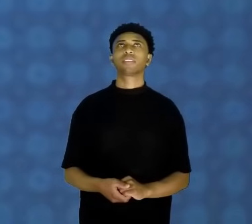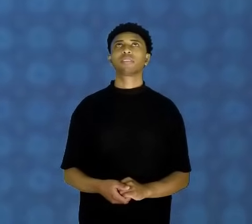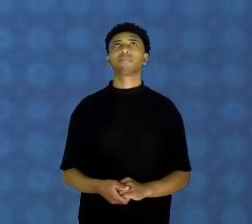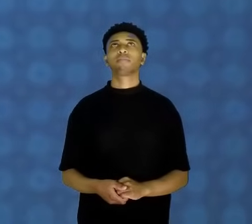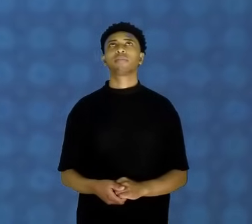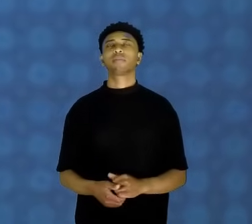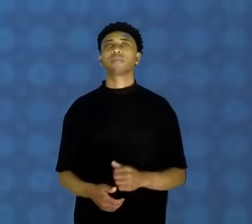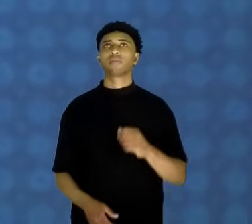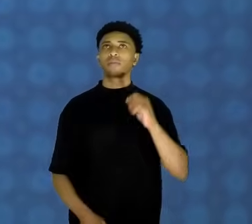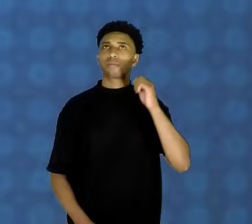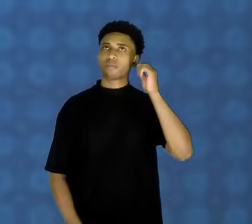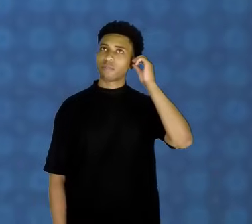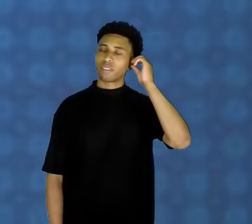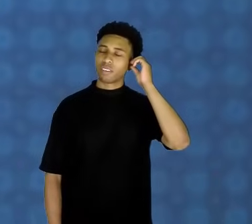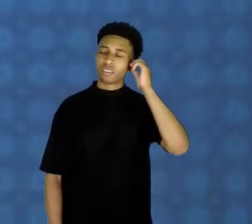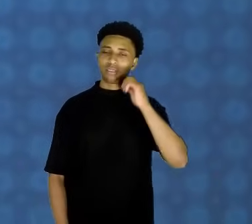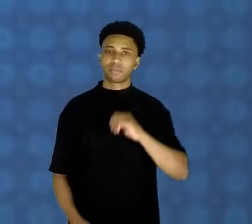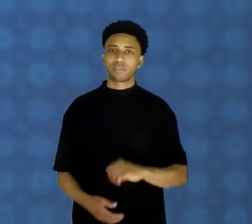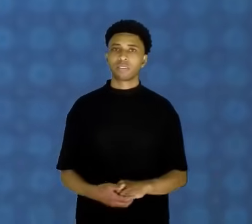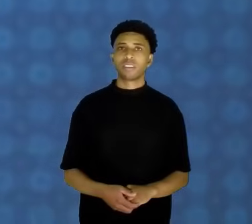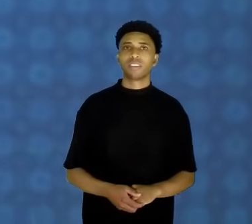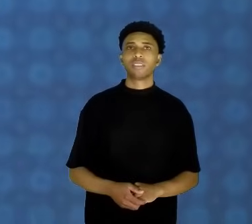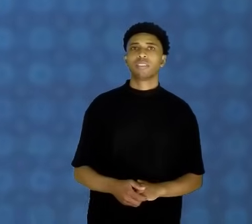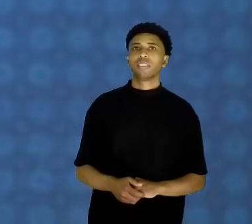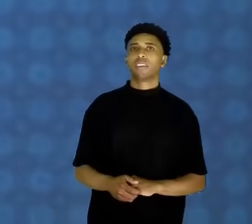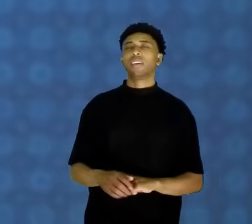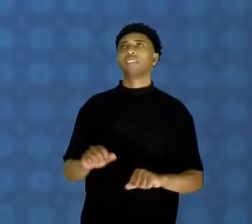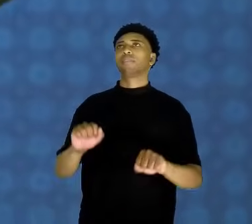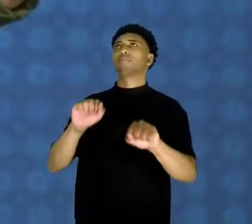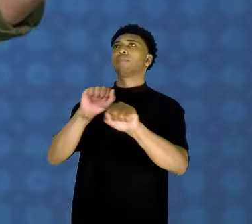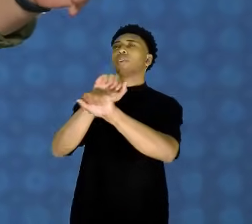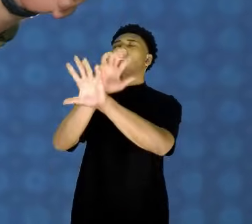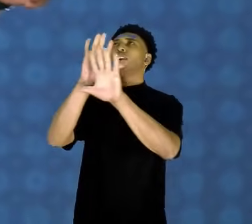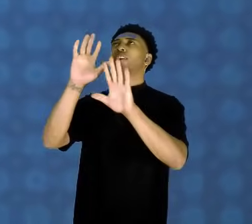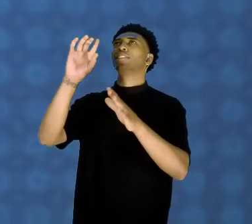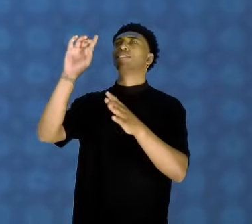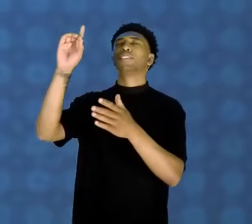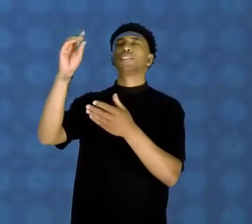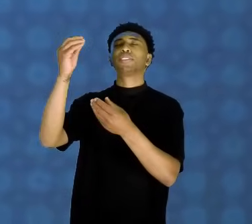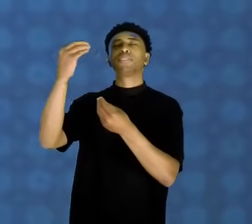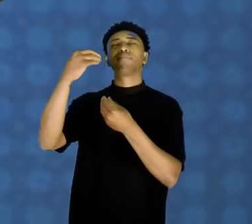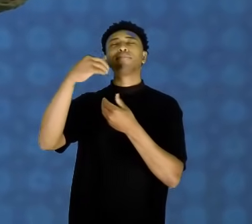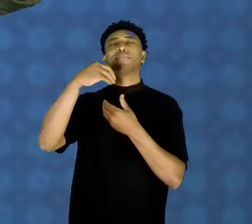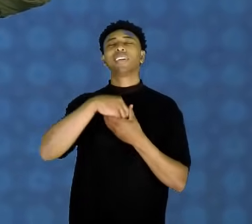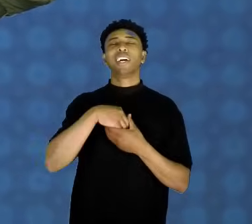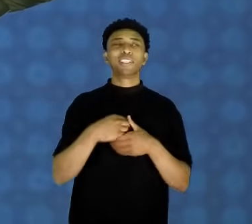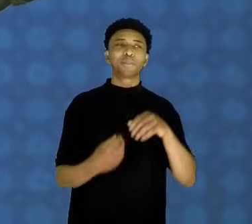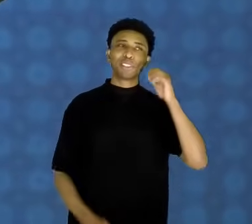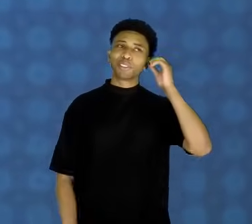minha vida, desde que eu esteja pertinho dele.